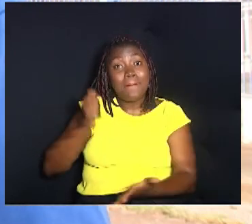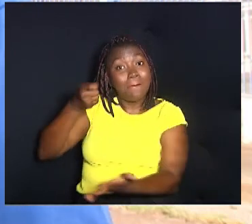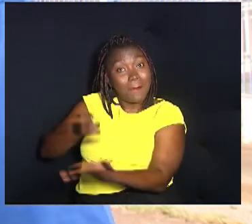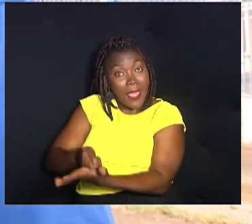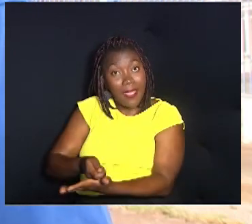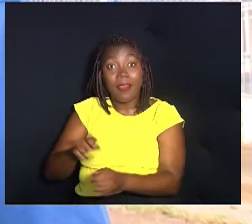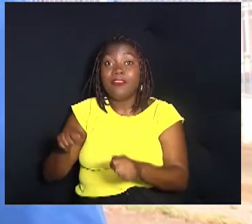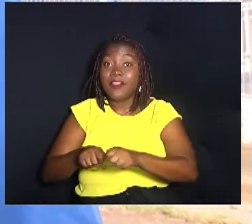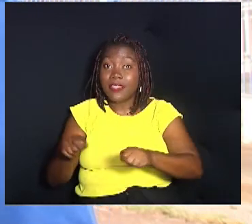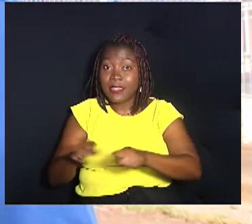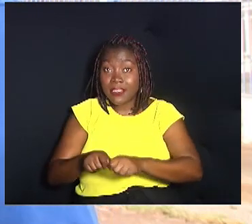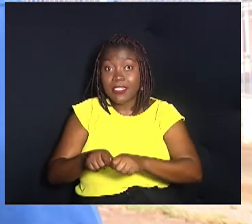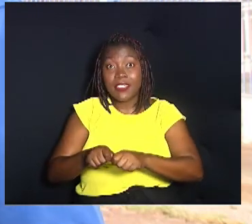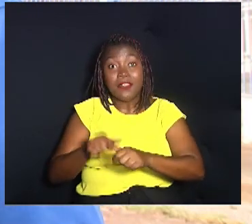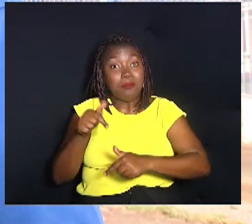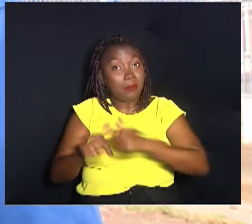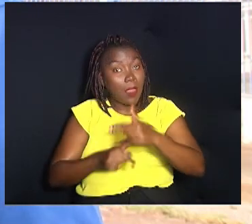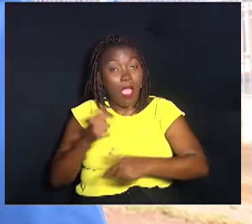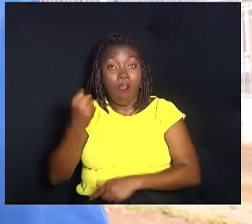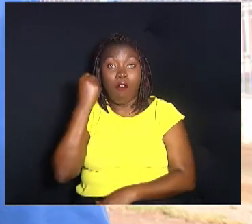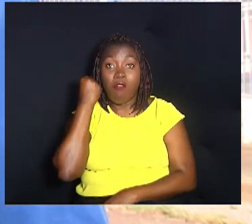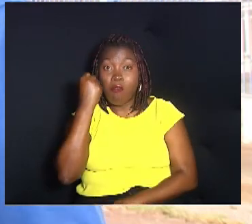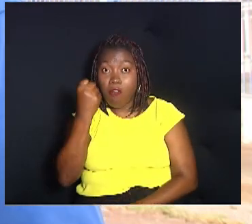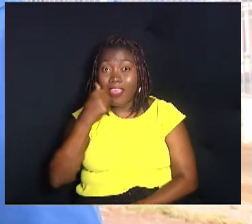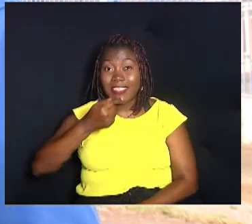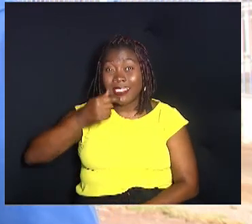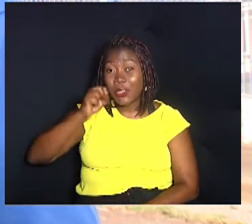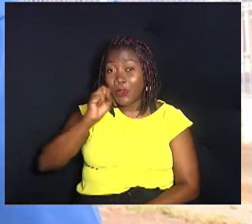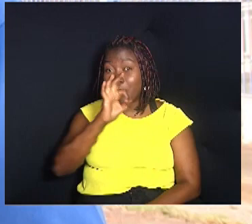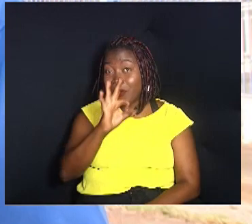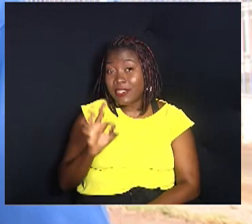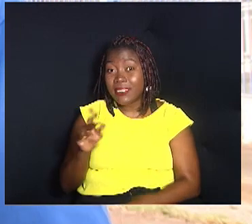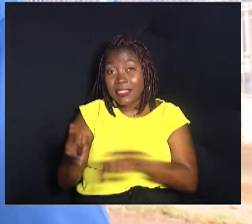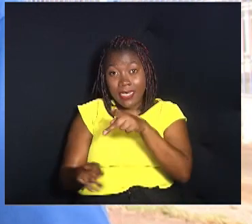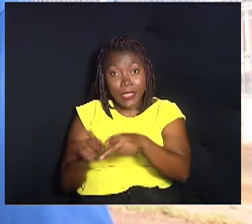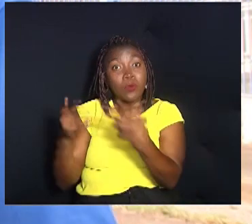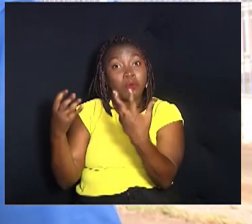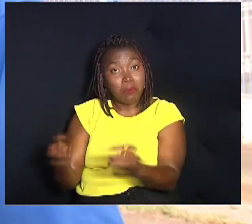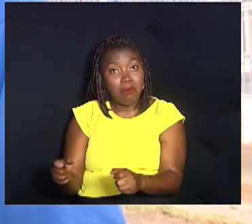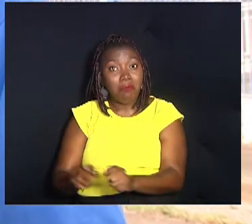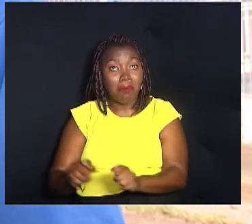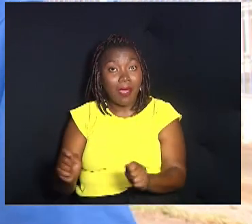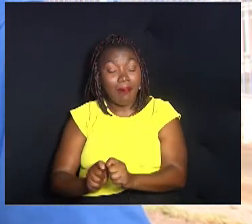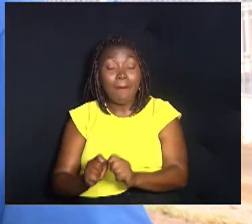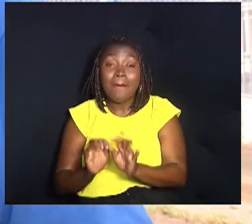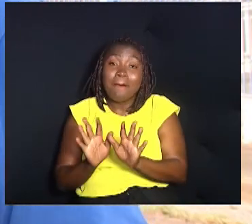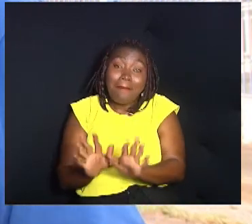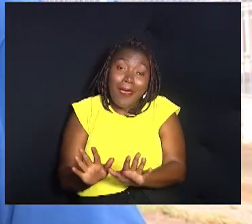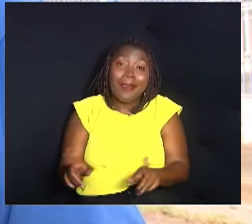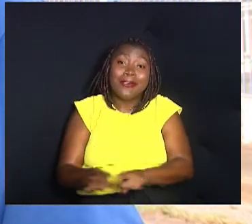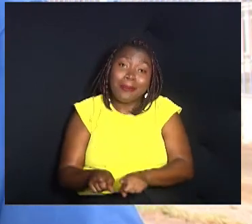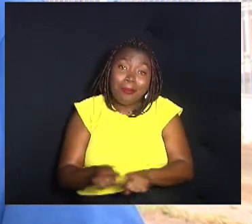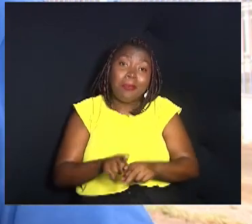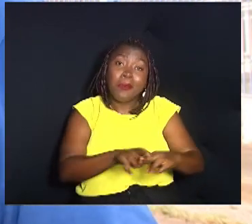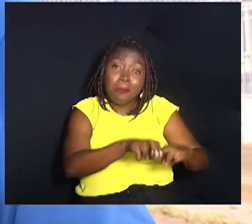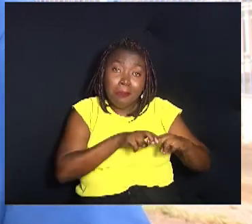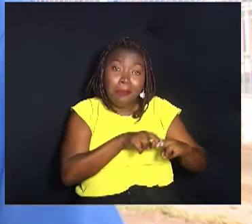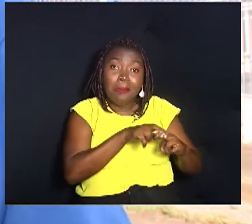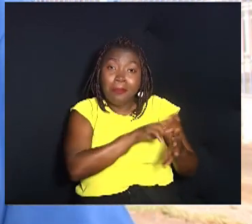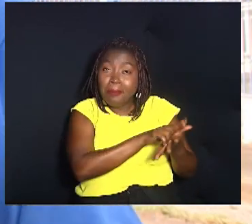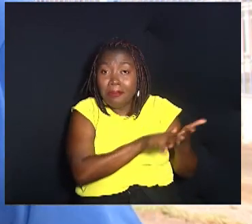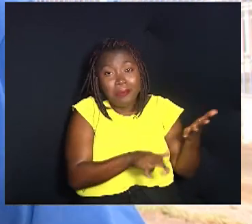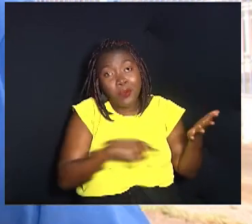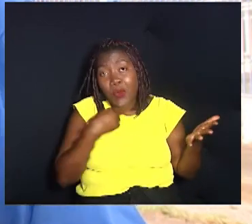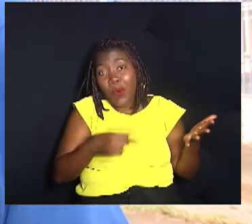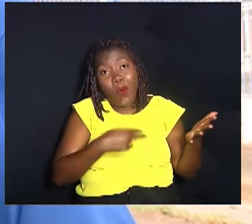fizemos um trabalho muito forte, 78% da população aceitou fazer, mas também por uma série de razões não